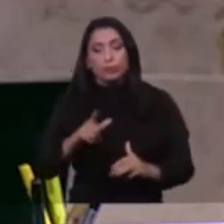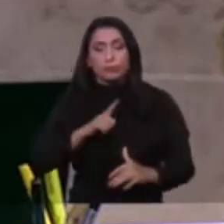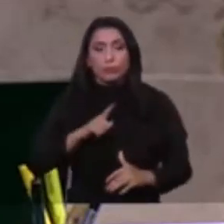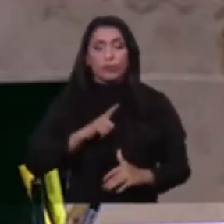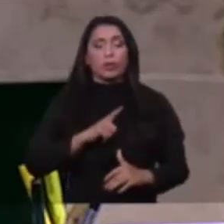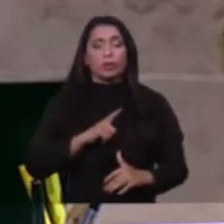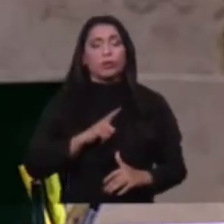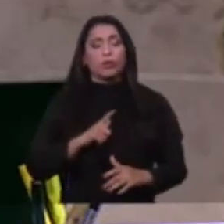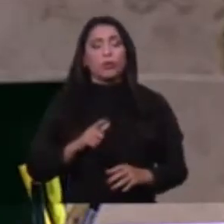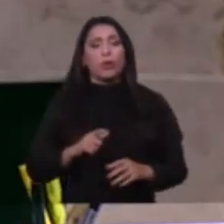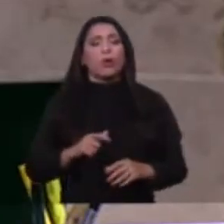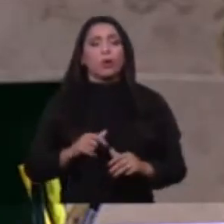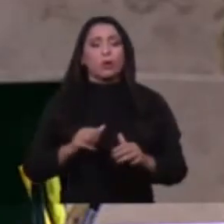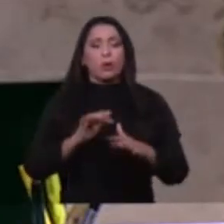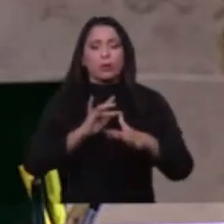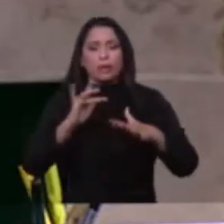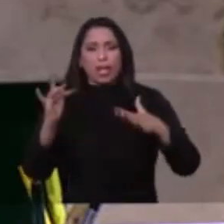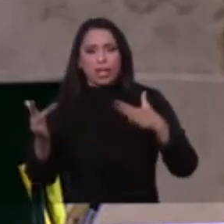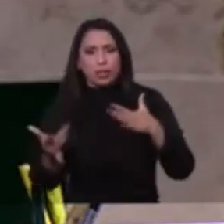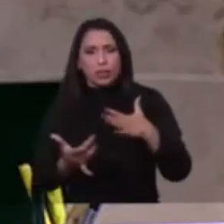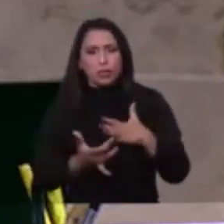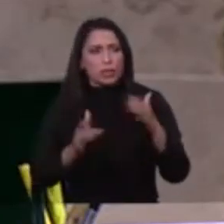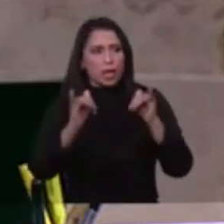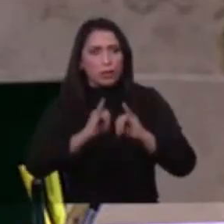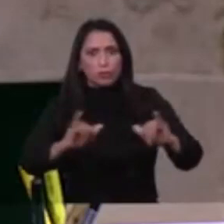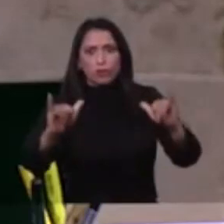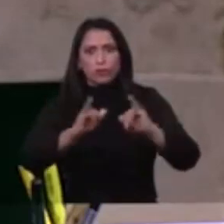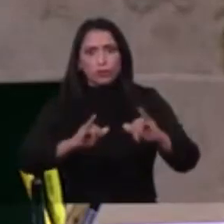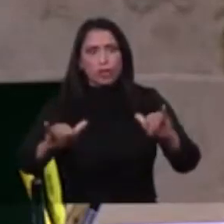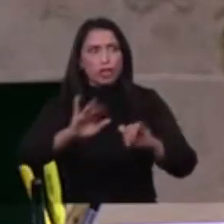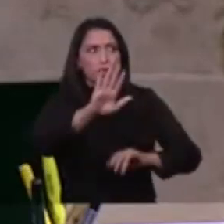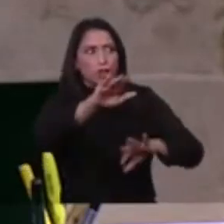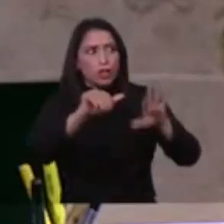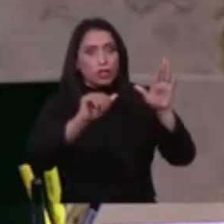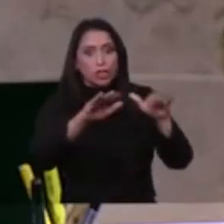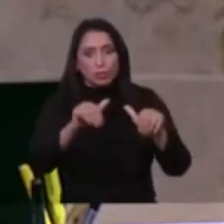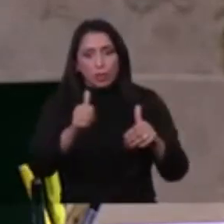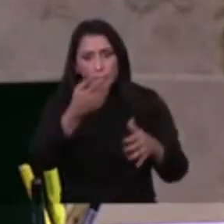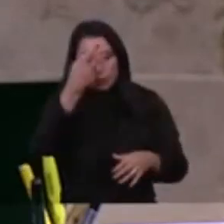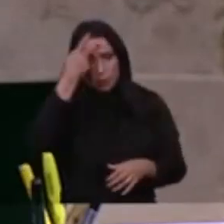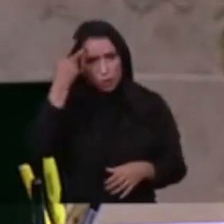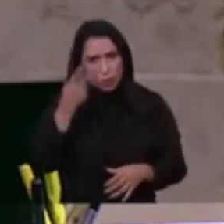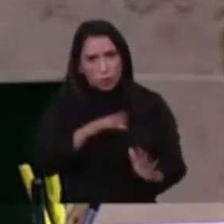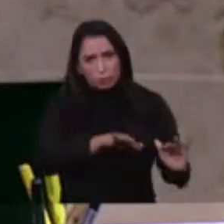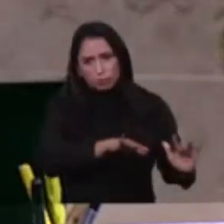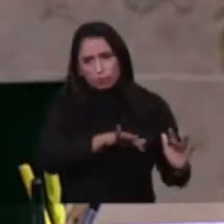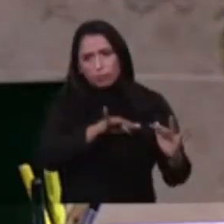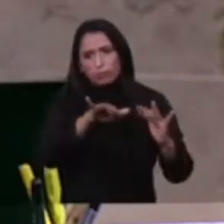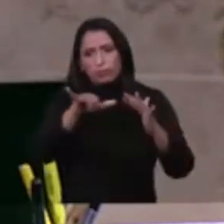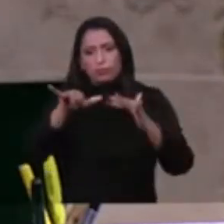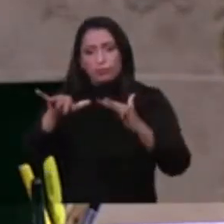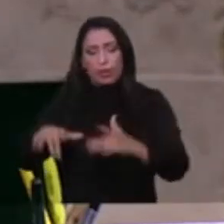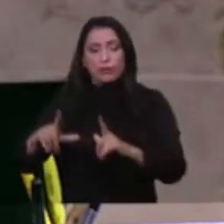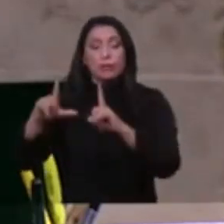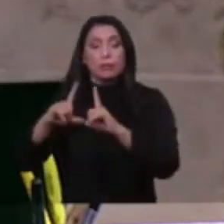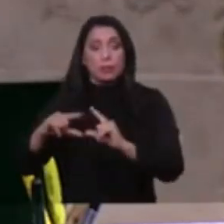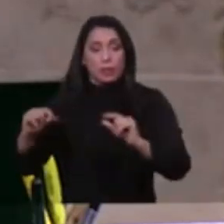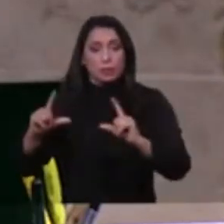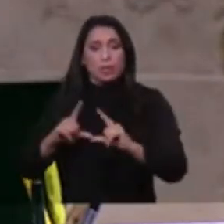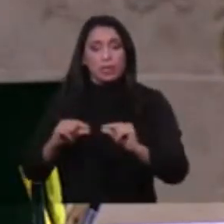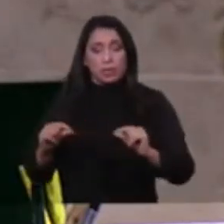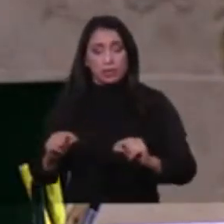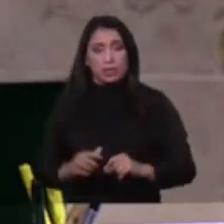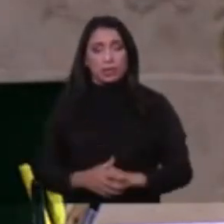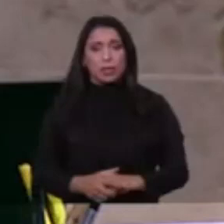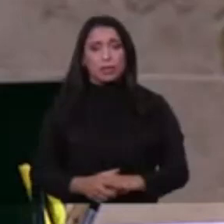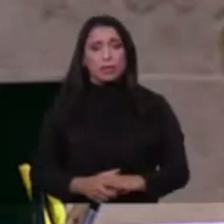belicoso das mensagens compartilhadas em redes sociais, prenunciava aos integrantes os